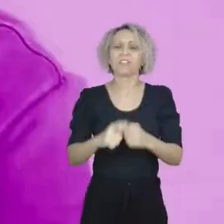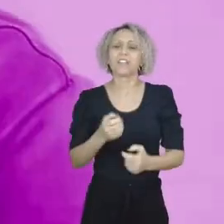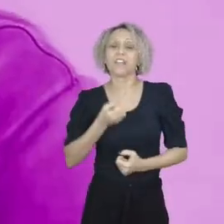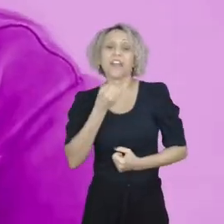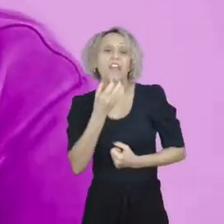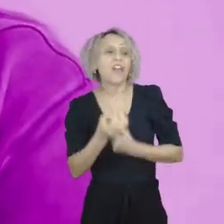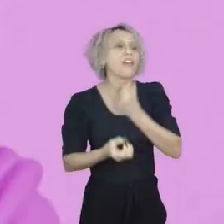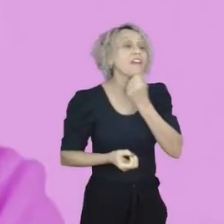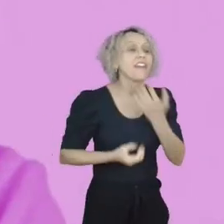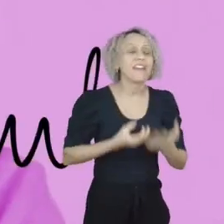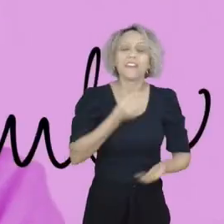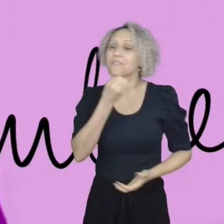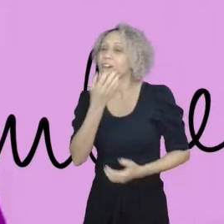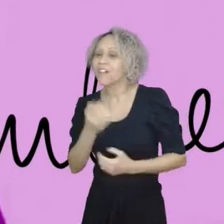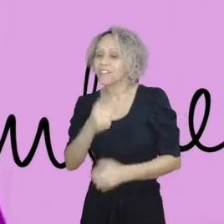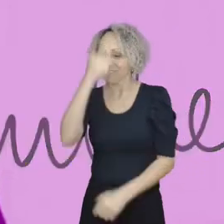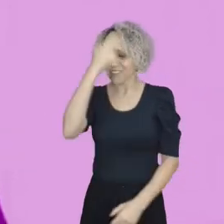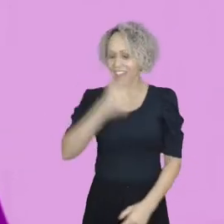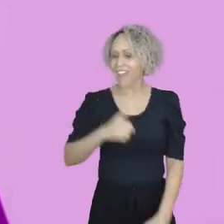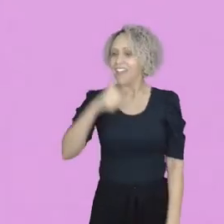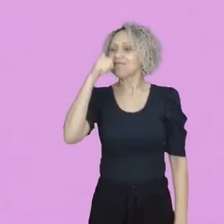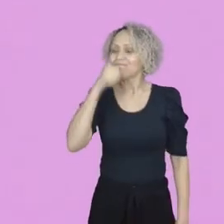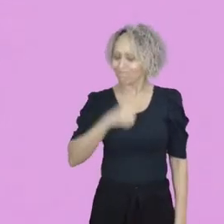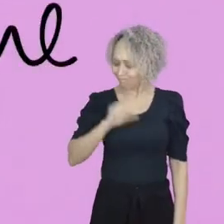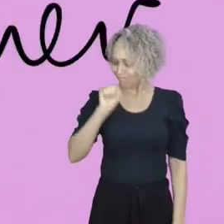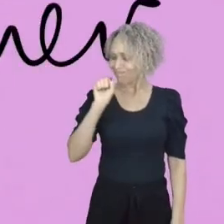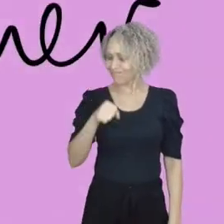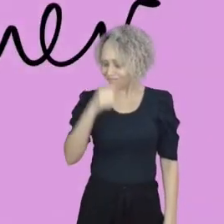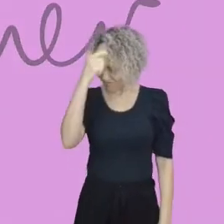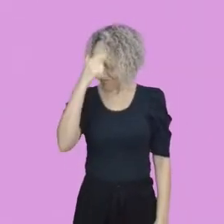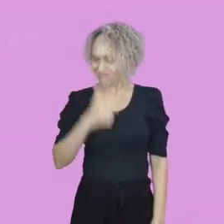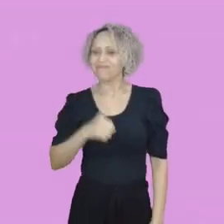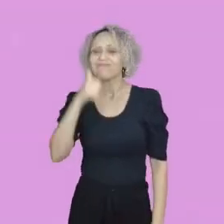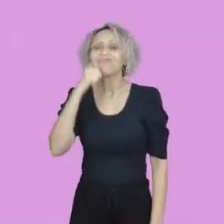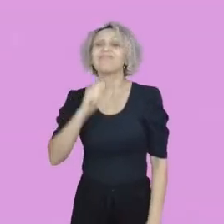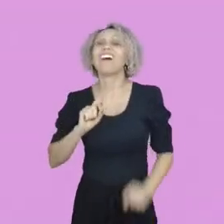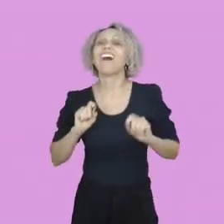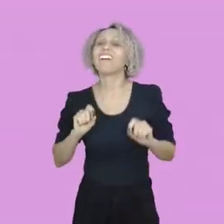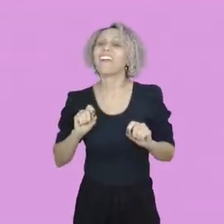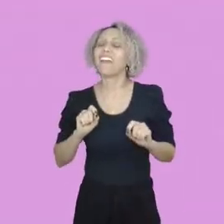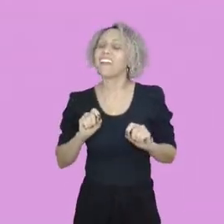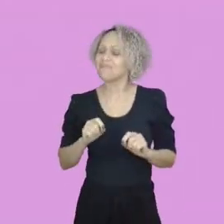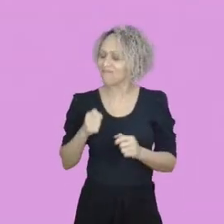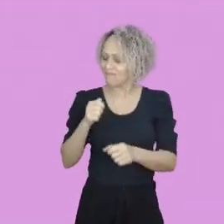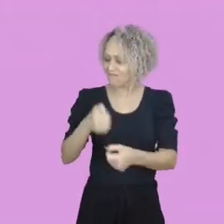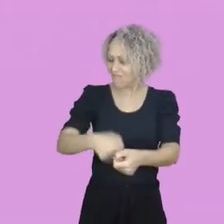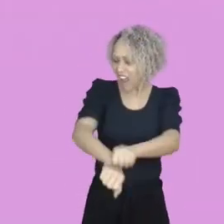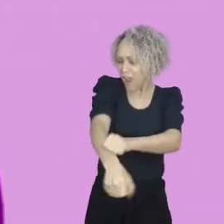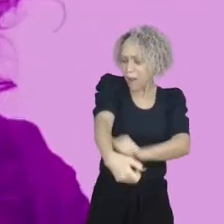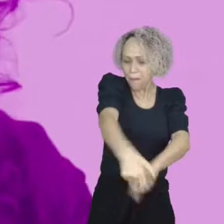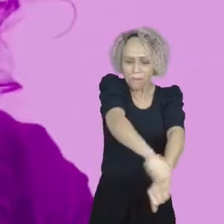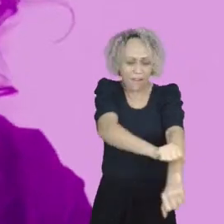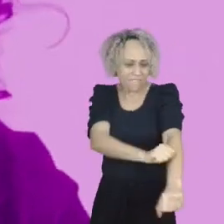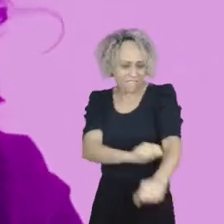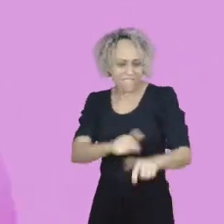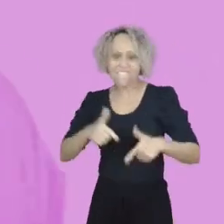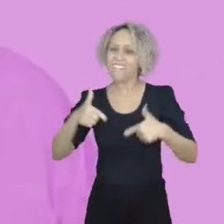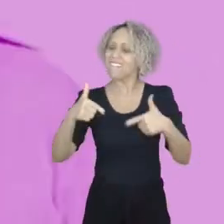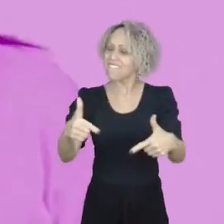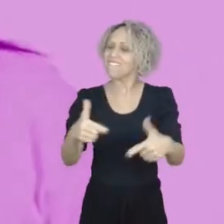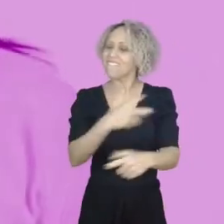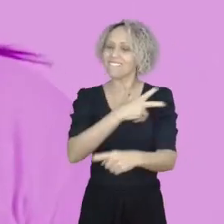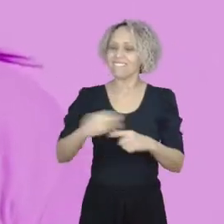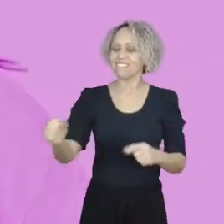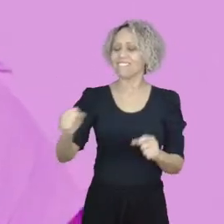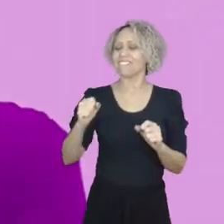Porque eu sou mulher pra fazer acontecer.